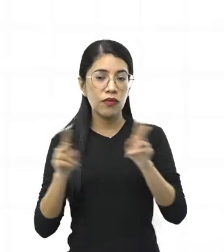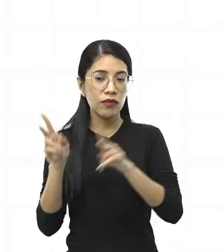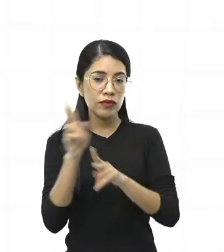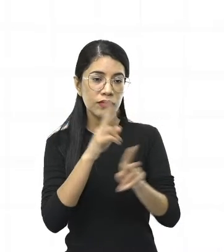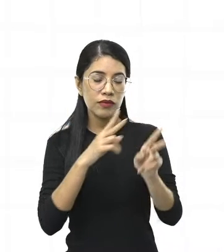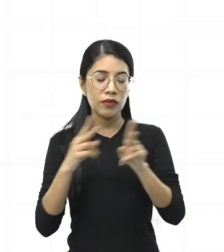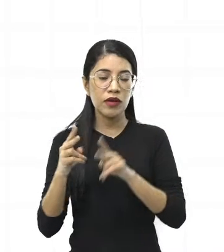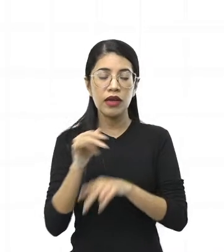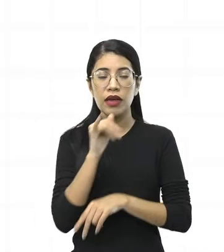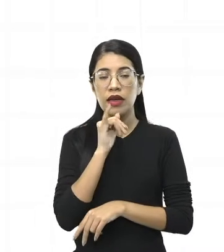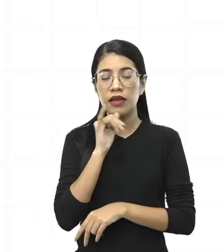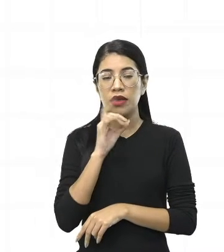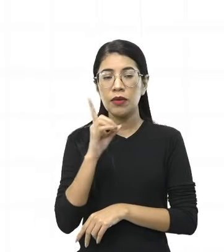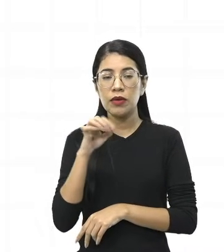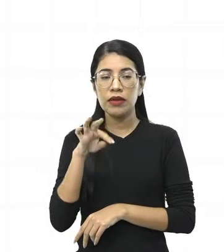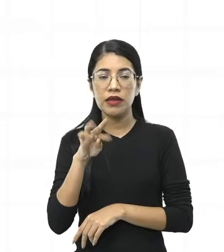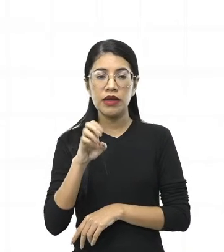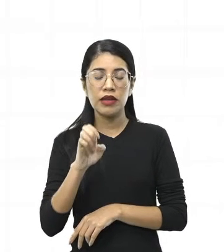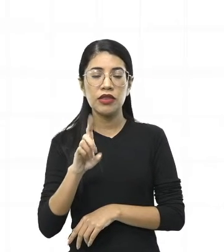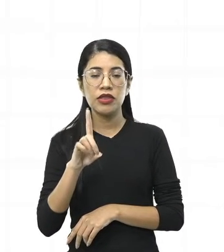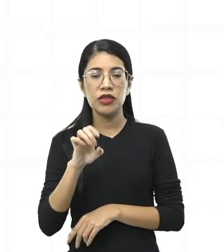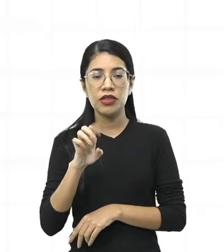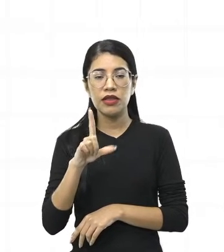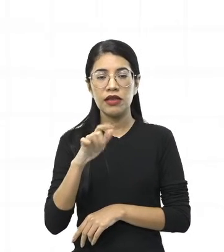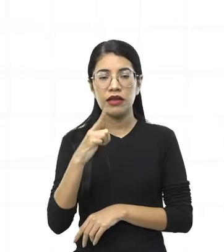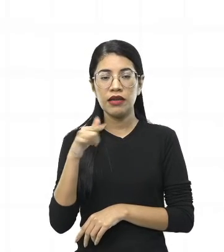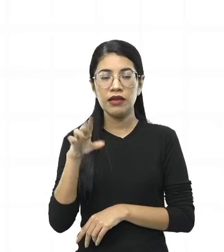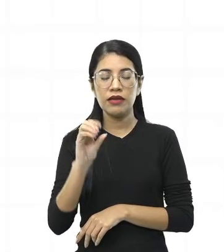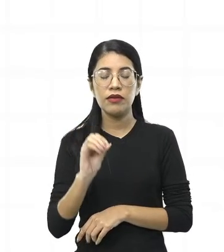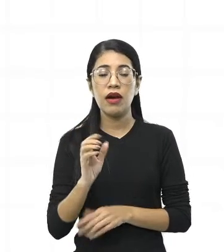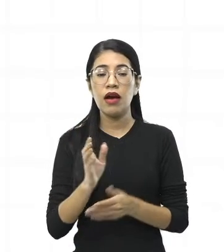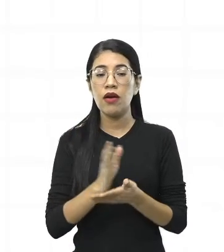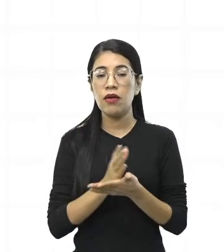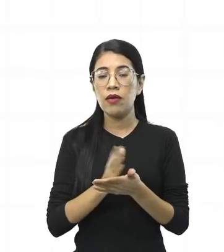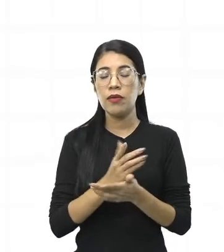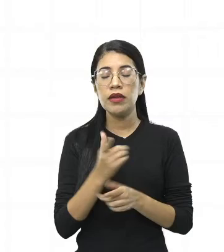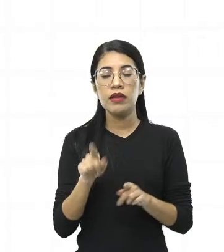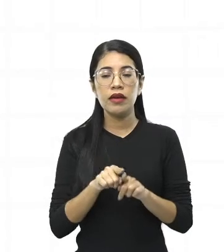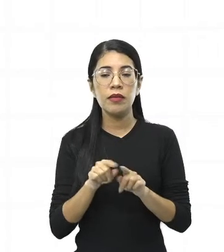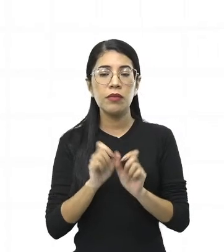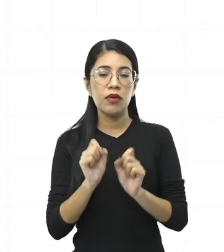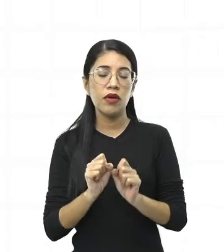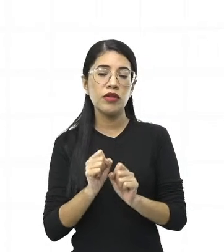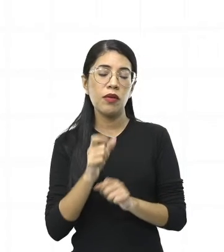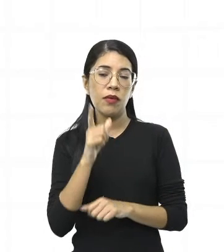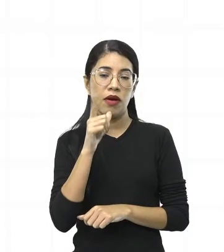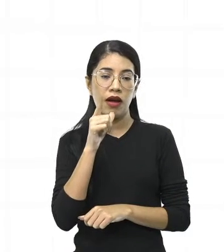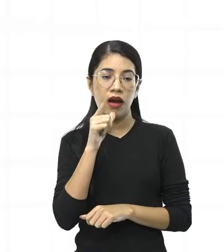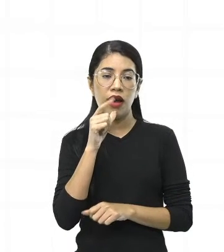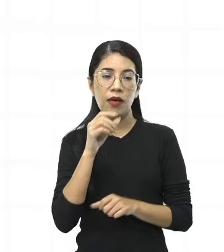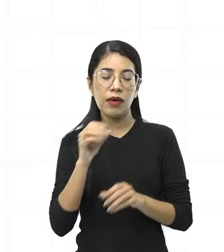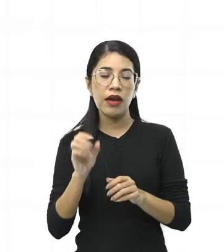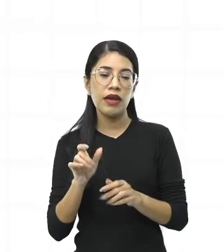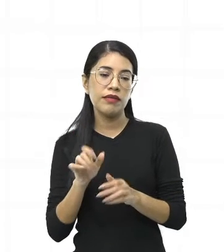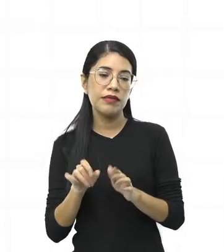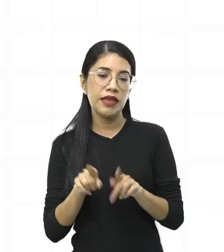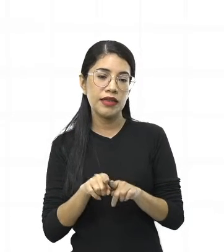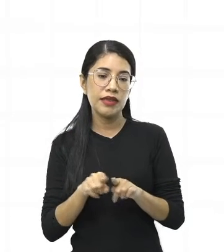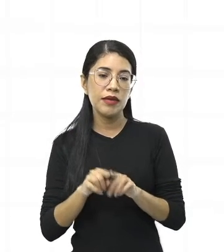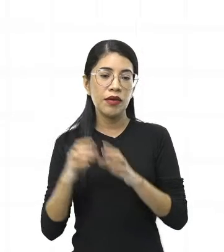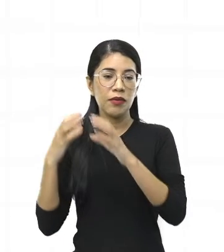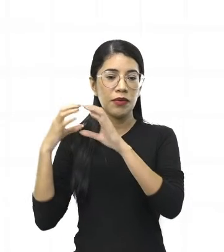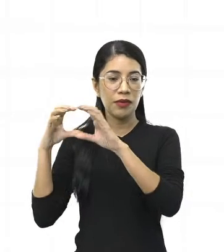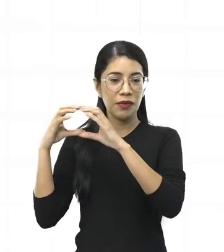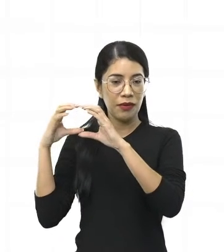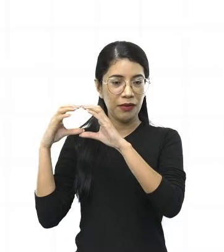caso do dente de leão. Outras são transportadas pela água, como o coco. Lembra